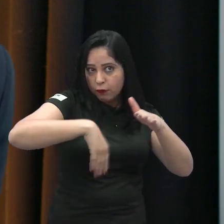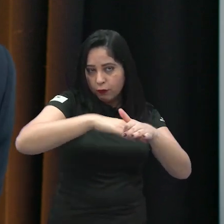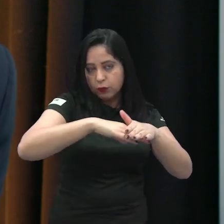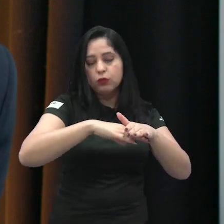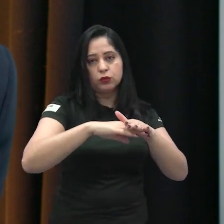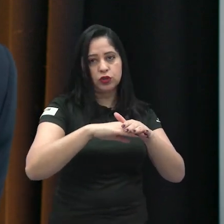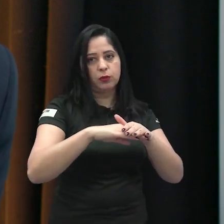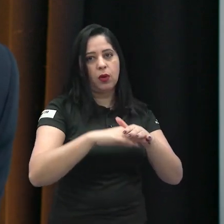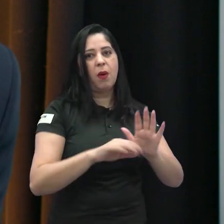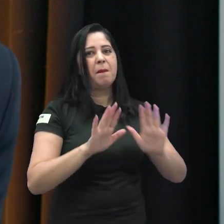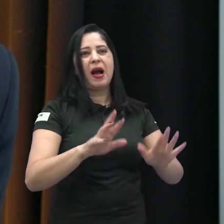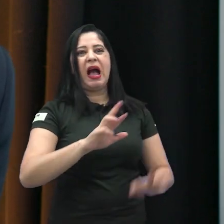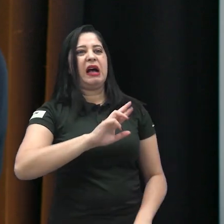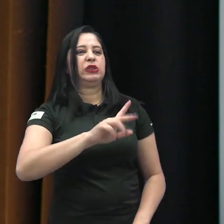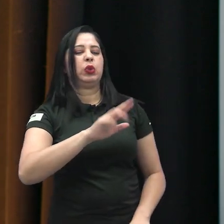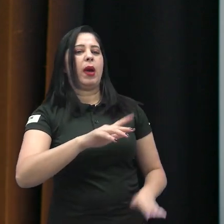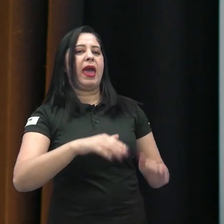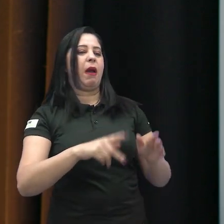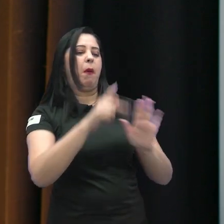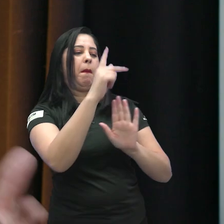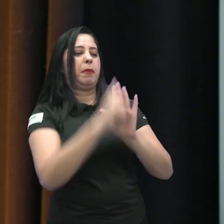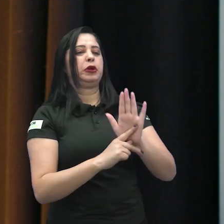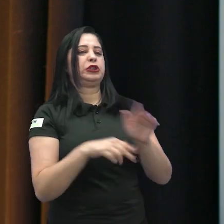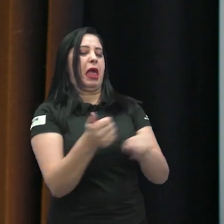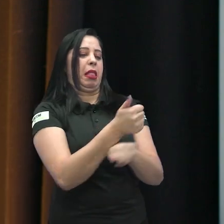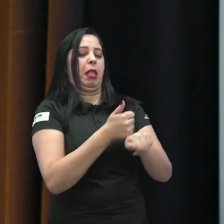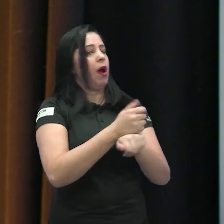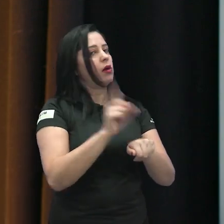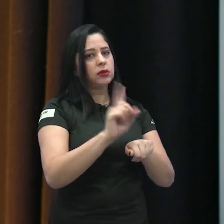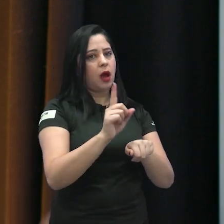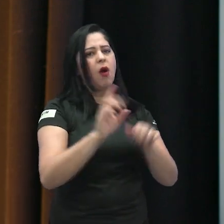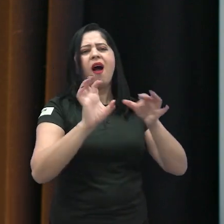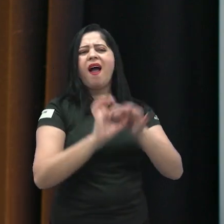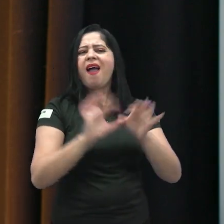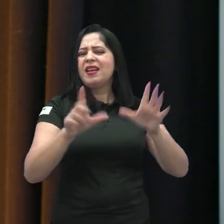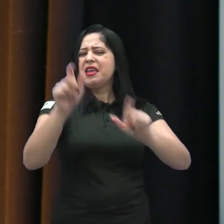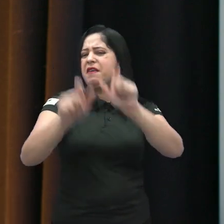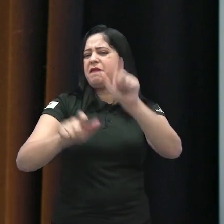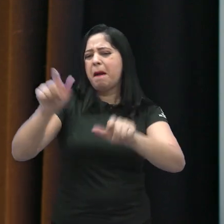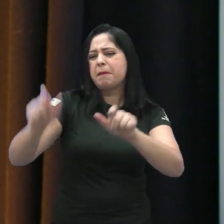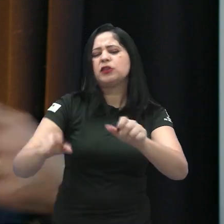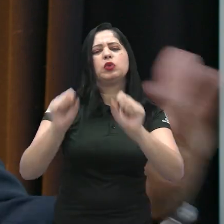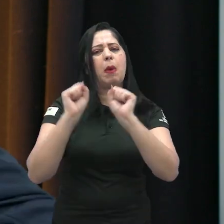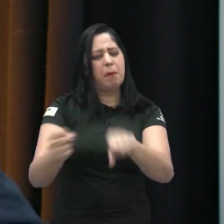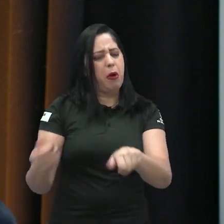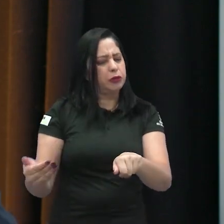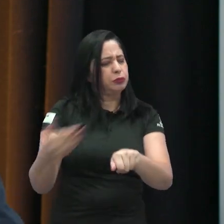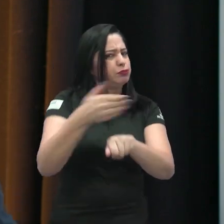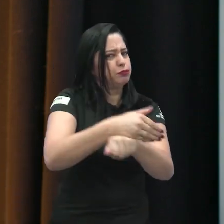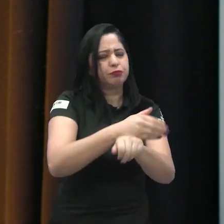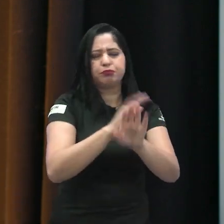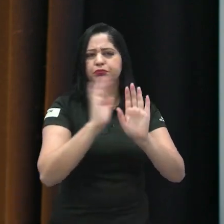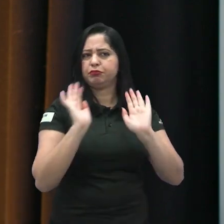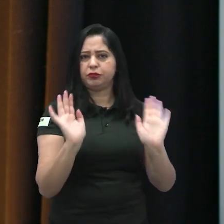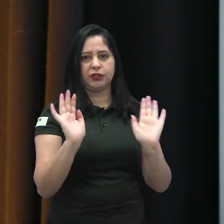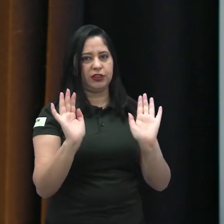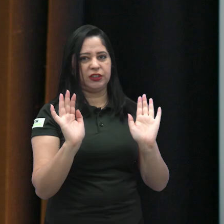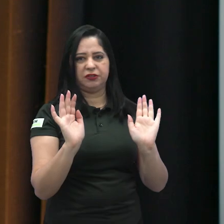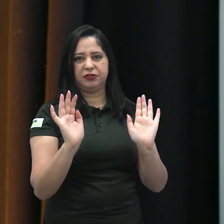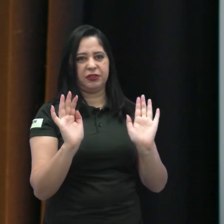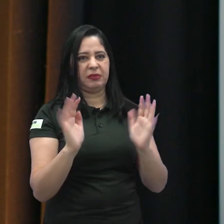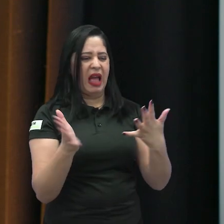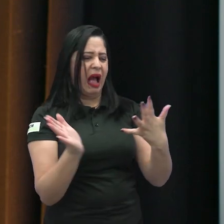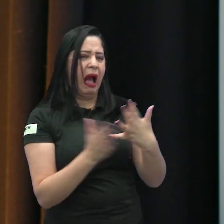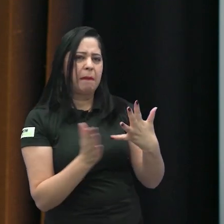não é um projeto exclusivo. Todos podem participar, desde aquele que tem muita habilidade ou aquele que